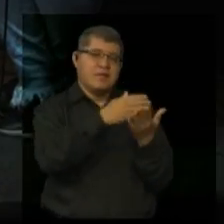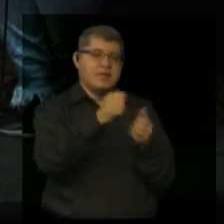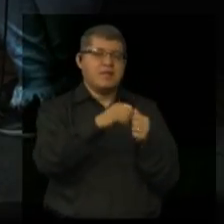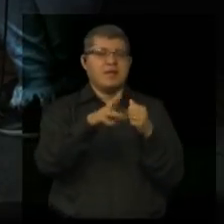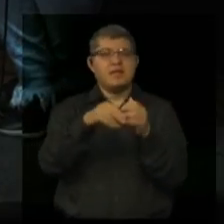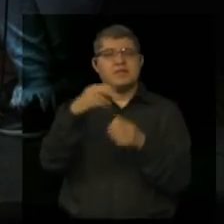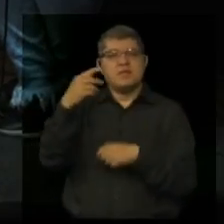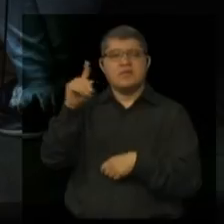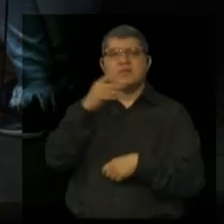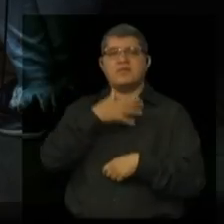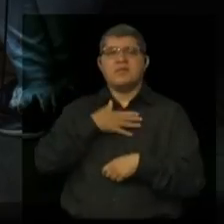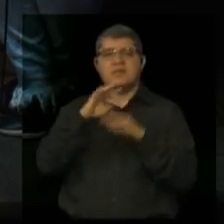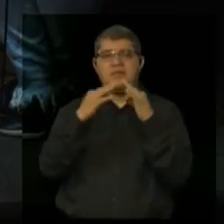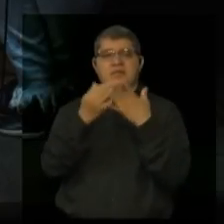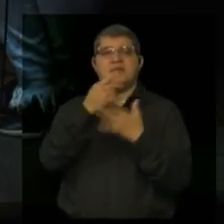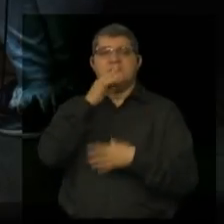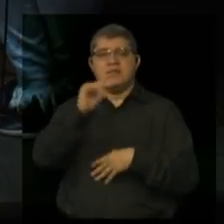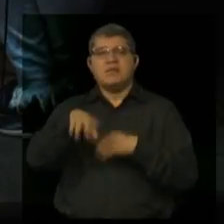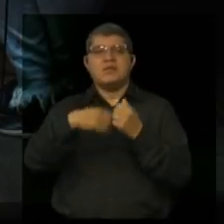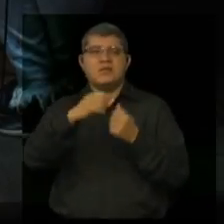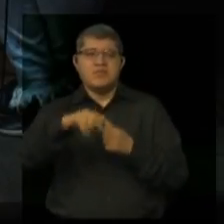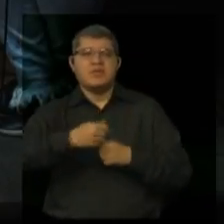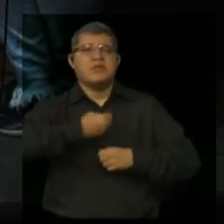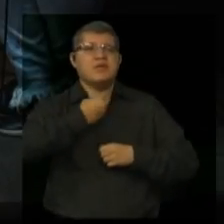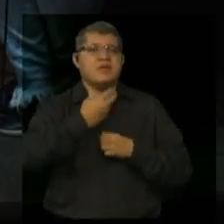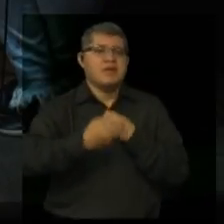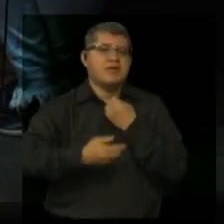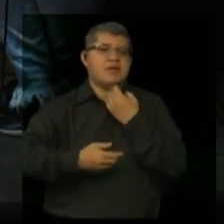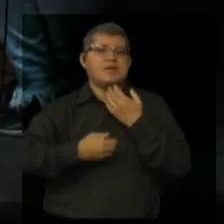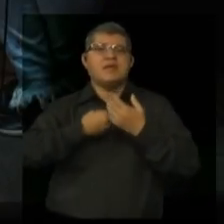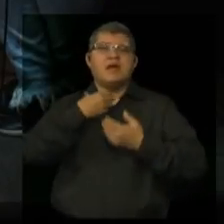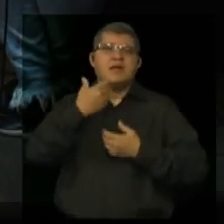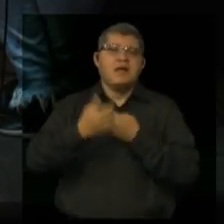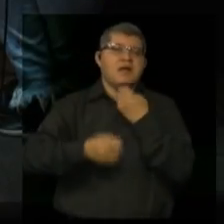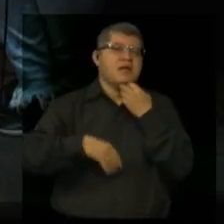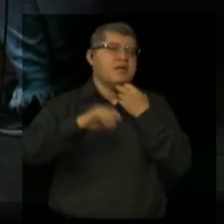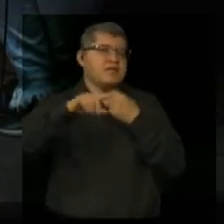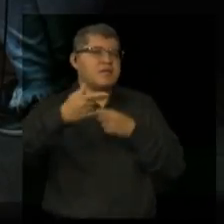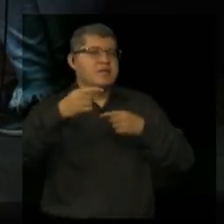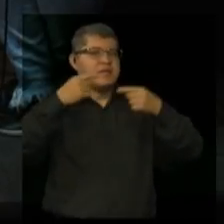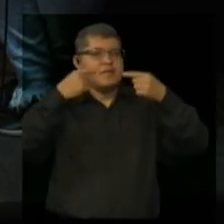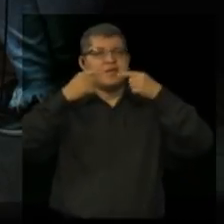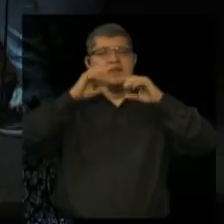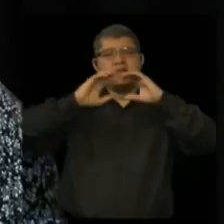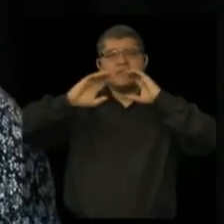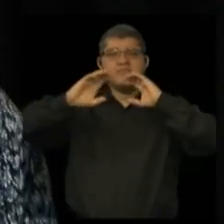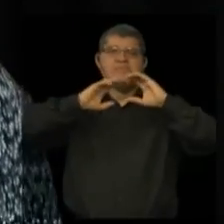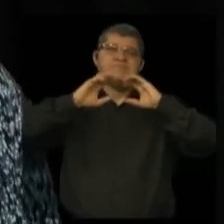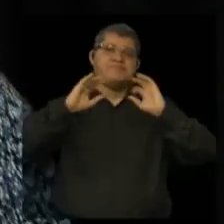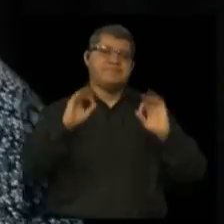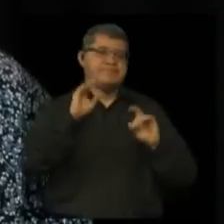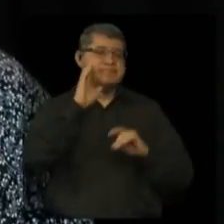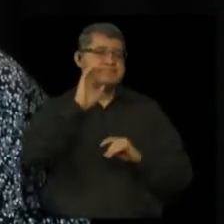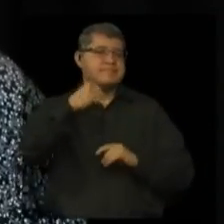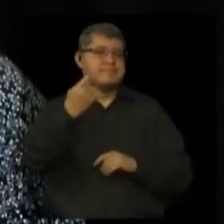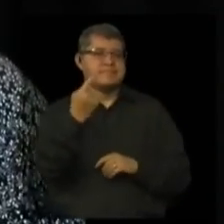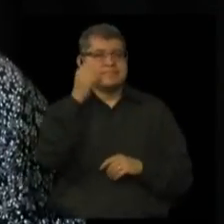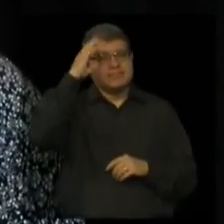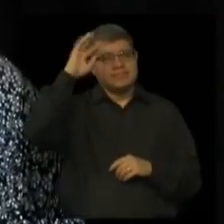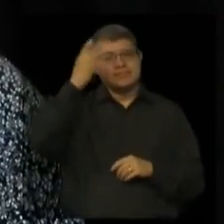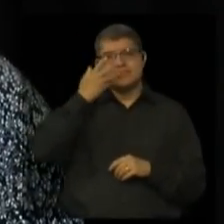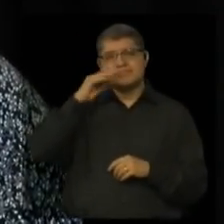influência dos meus pais, né? Depois pela poesia e depois pela música, né? E era um sonho